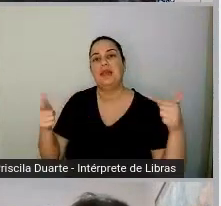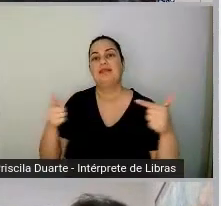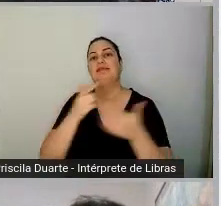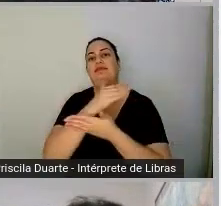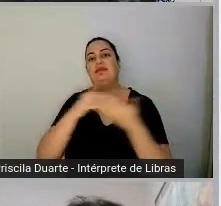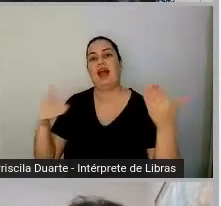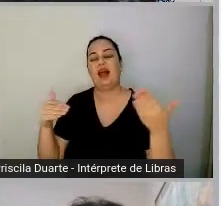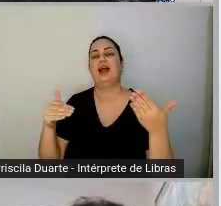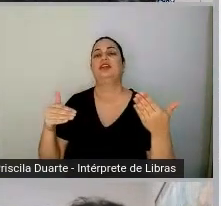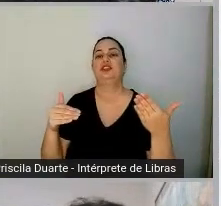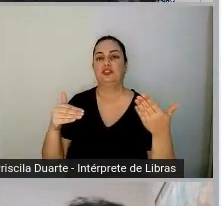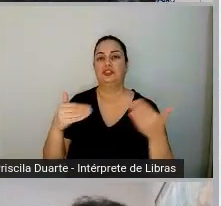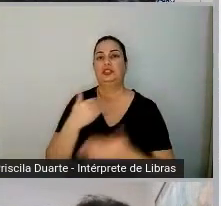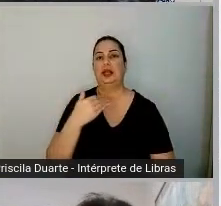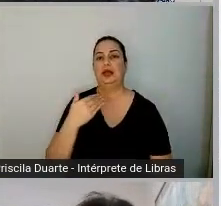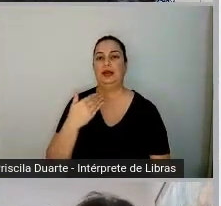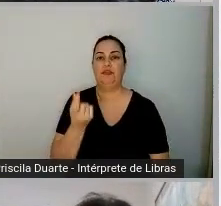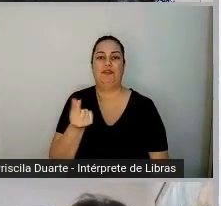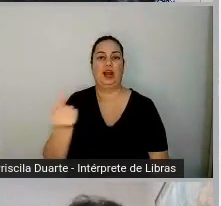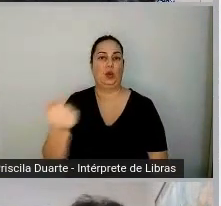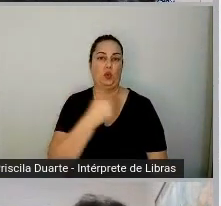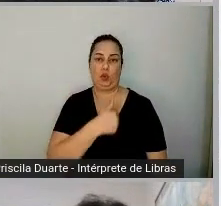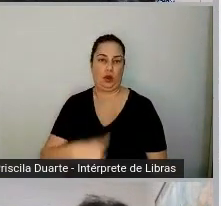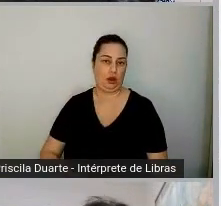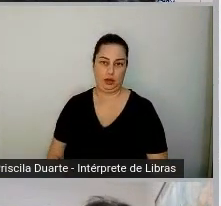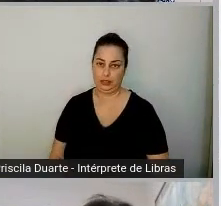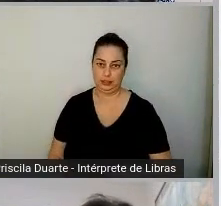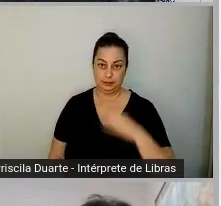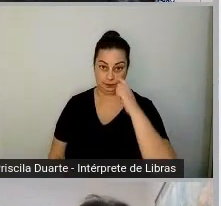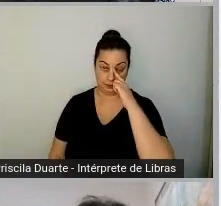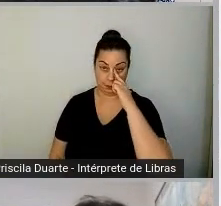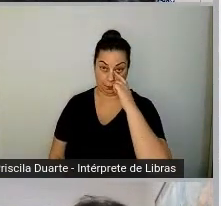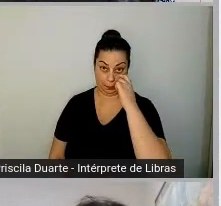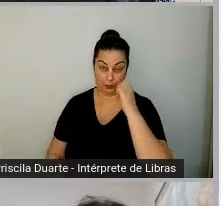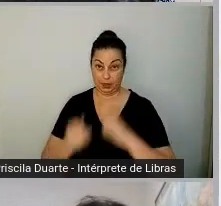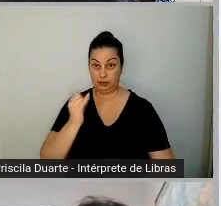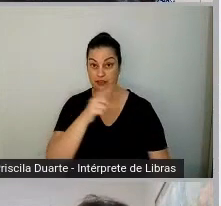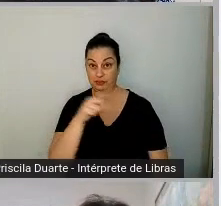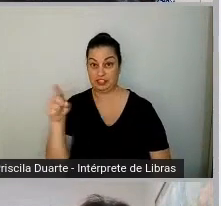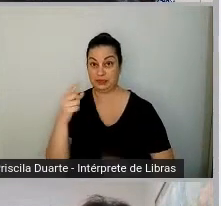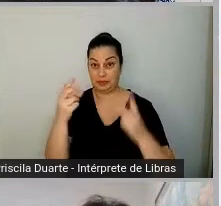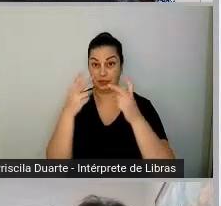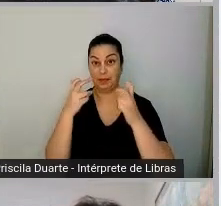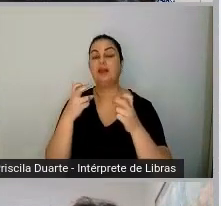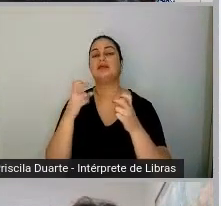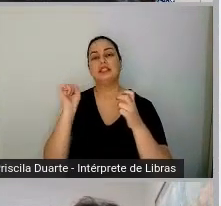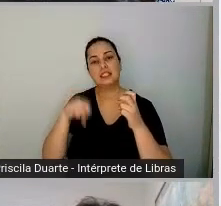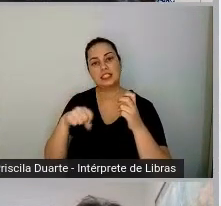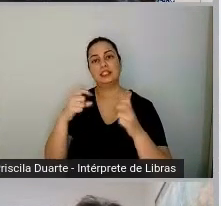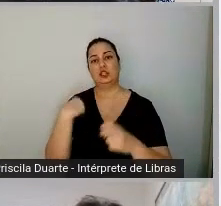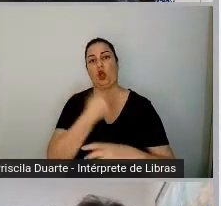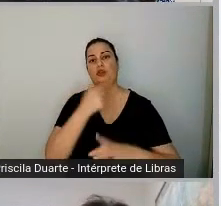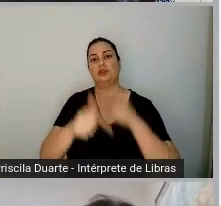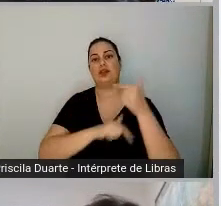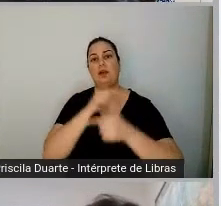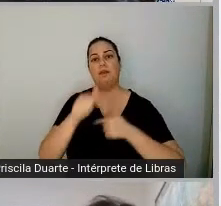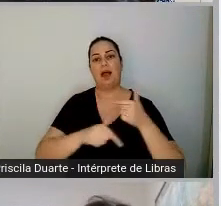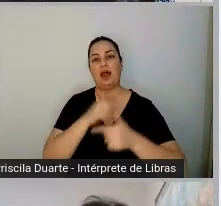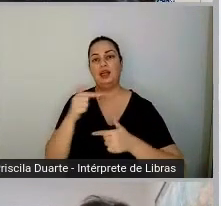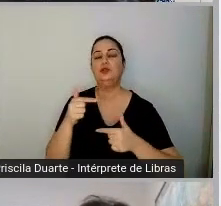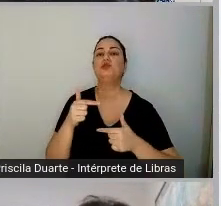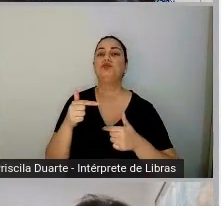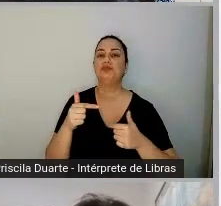argumentos, né, da grande imprensa, a gente vê que é claro, né, que nós estamos incomodando, né? E aí a gente